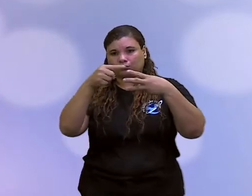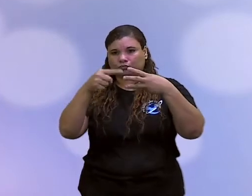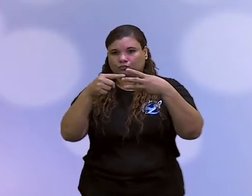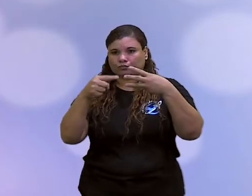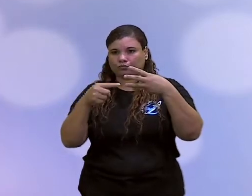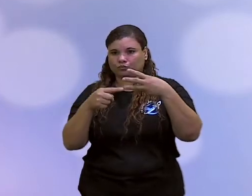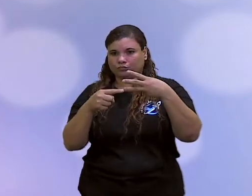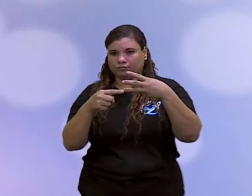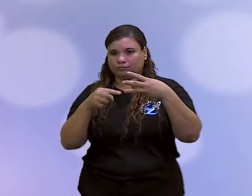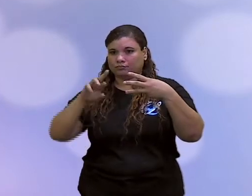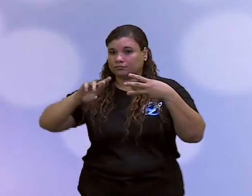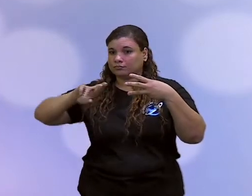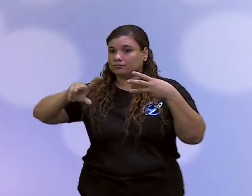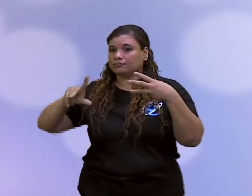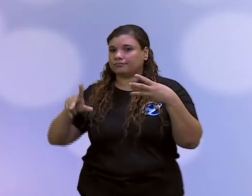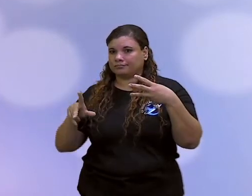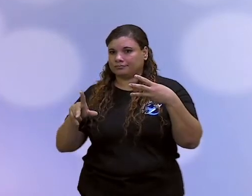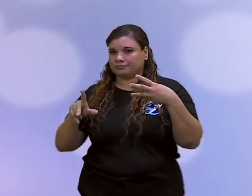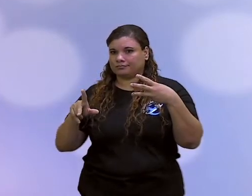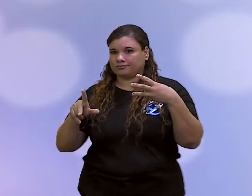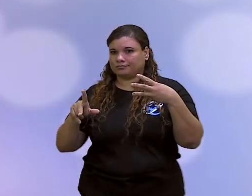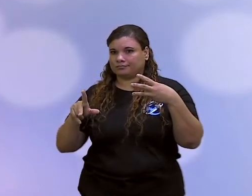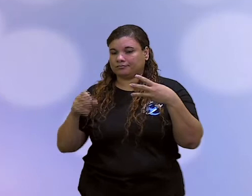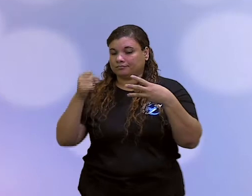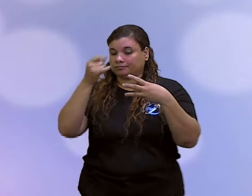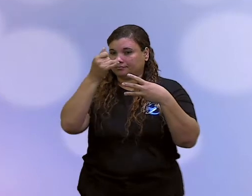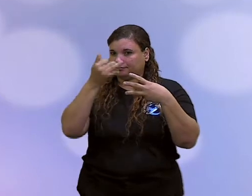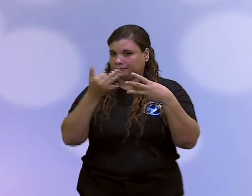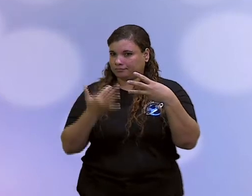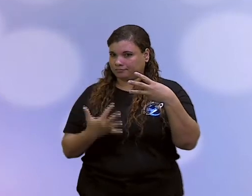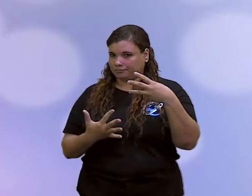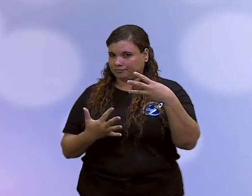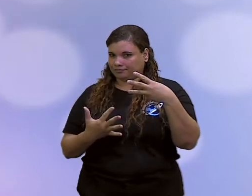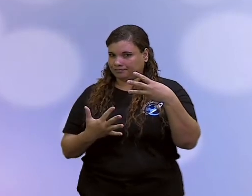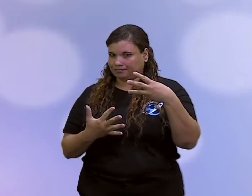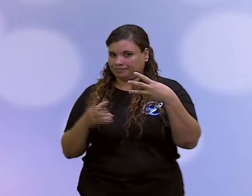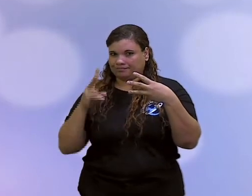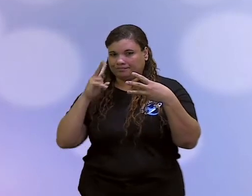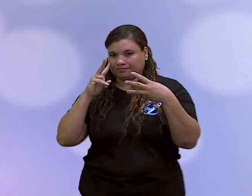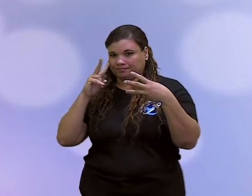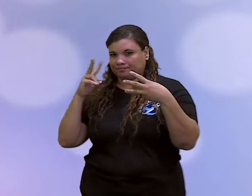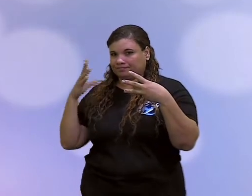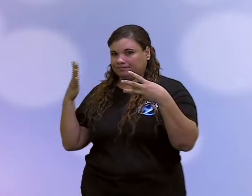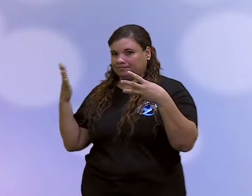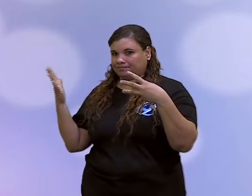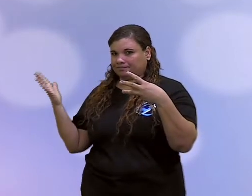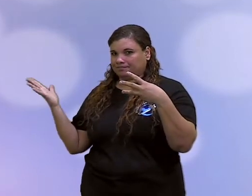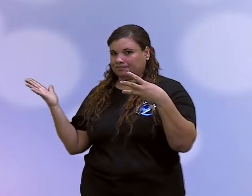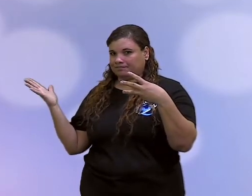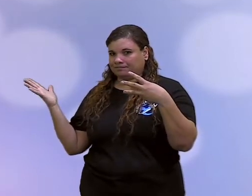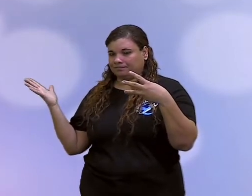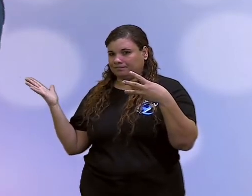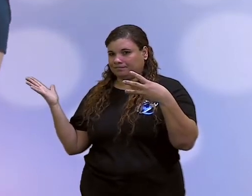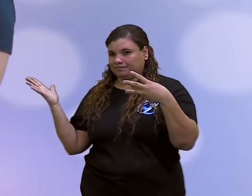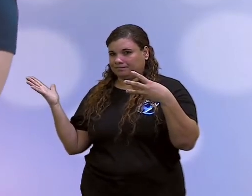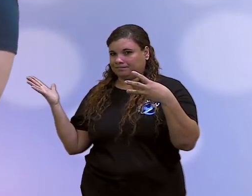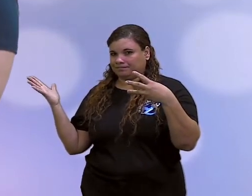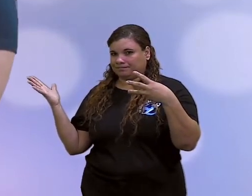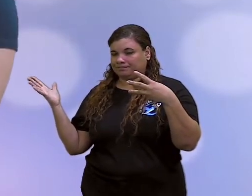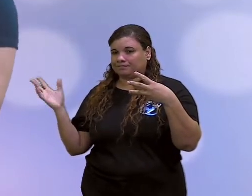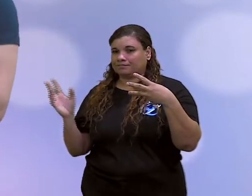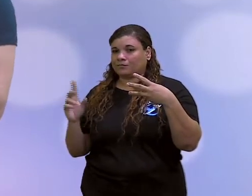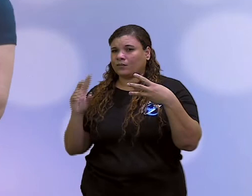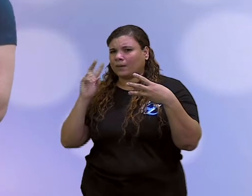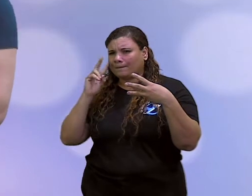3 maneiras. E aí nós temos elas, eu até escondi um pouquinho aqui, né? Acho que aqui eu mostro melhor para vocês,